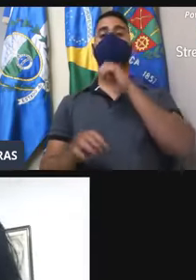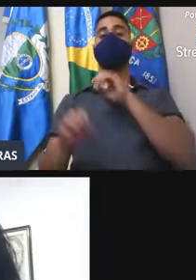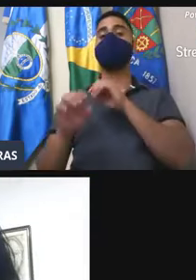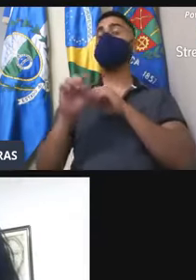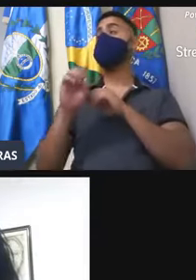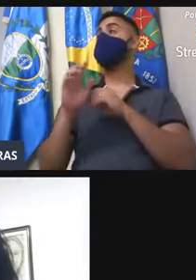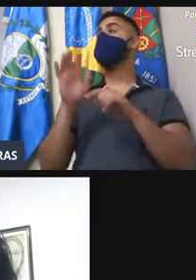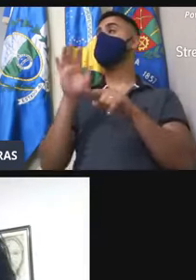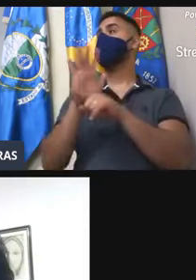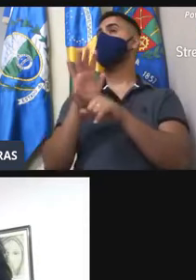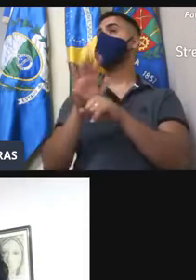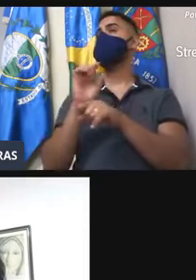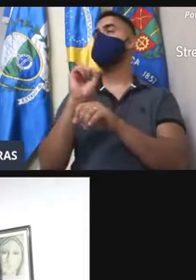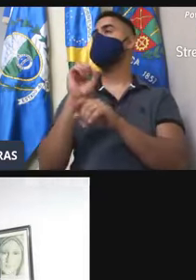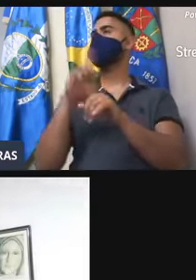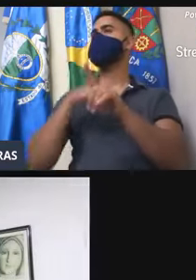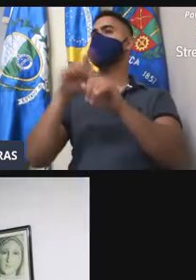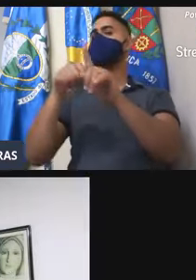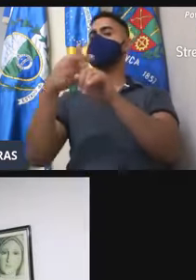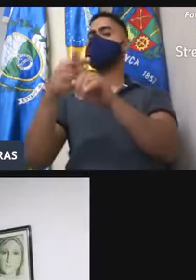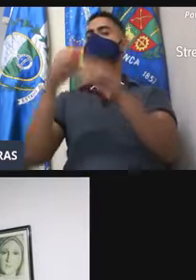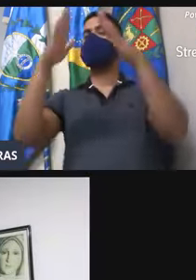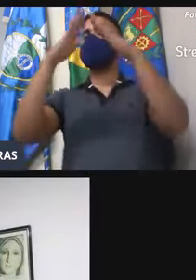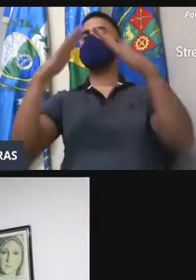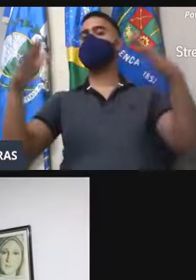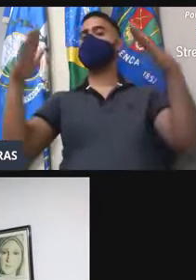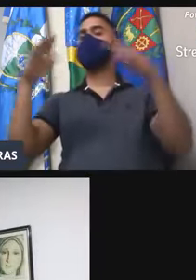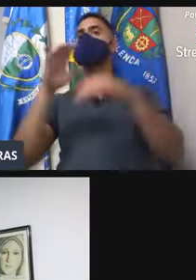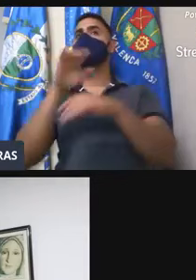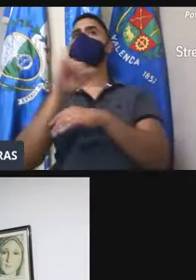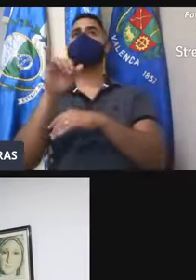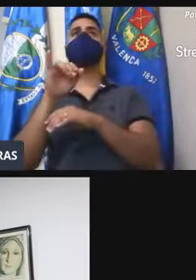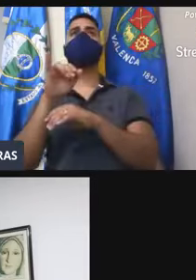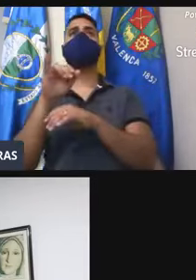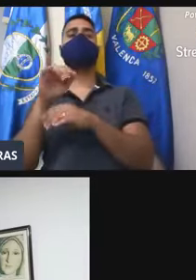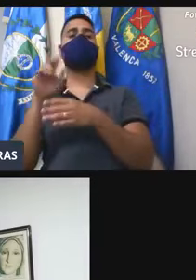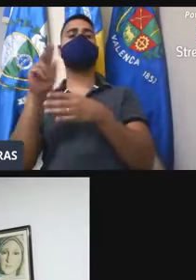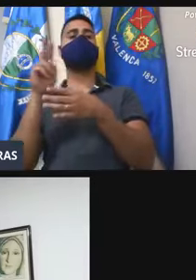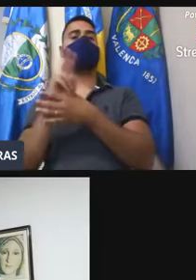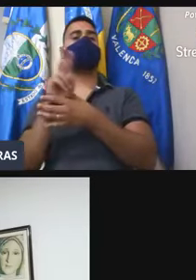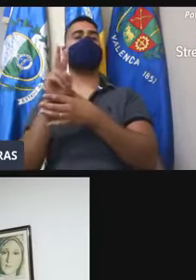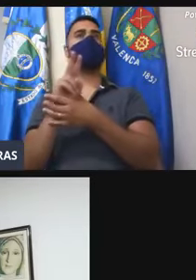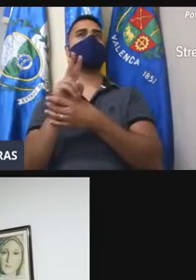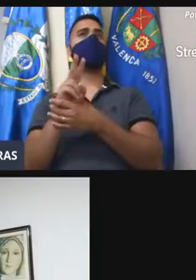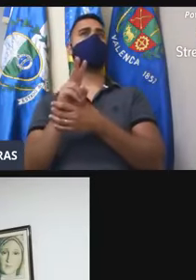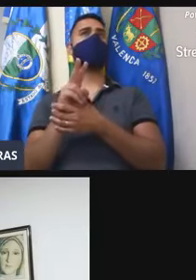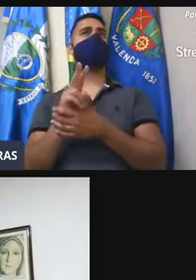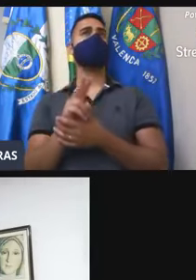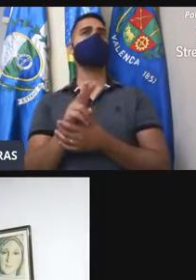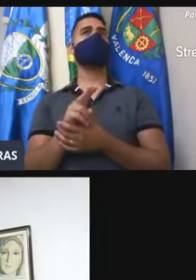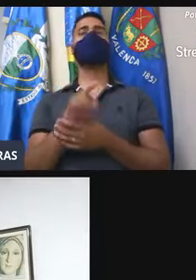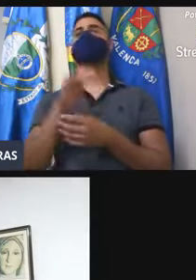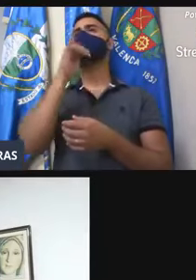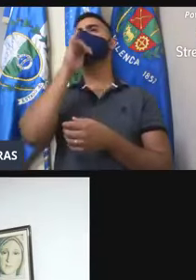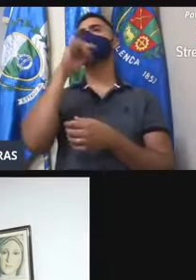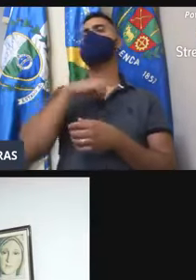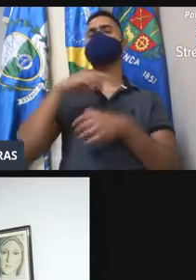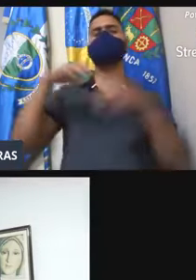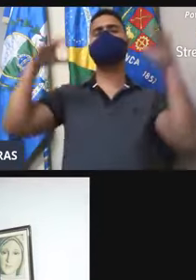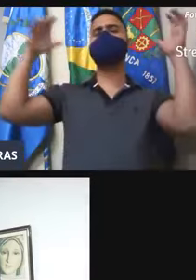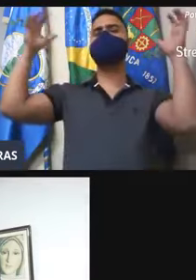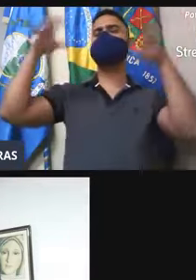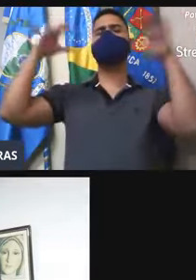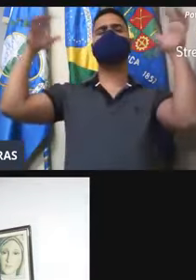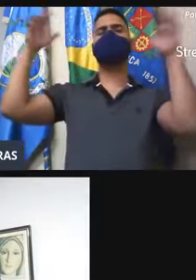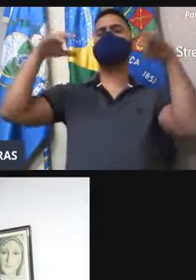poderia incluir as telhas no caso, se Valença fosse uma chuva muito grande,